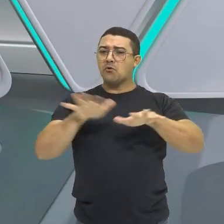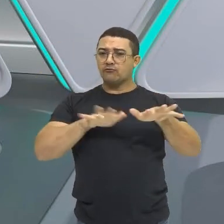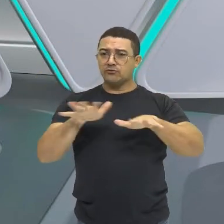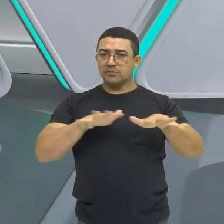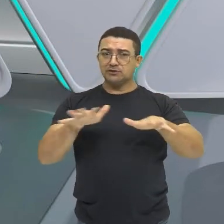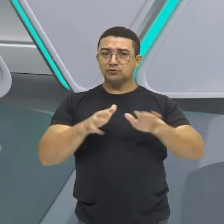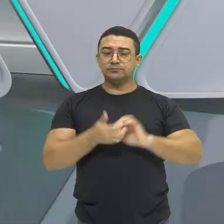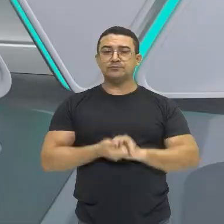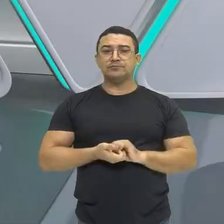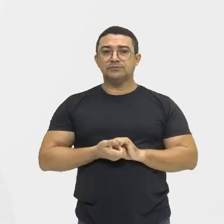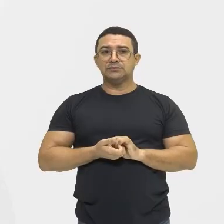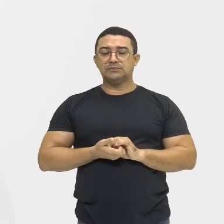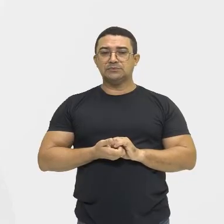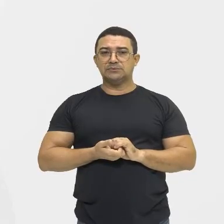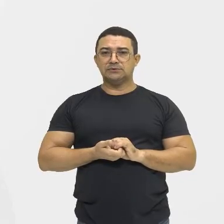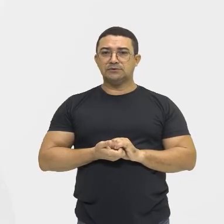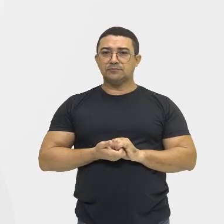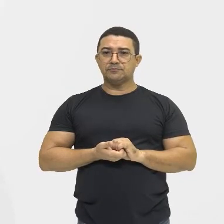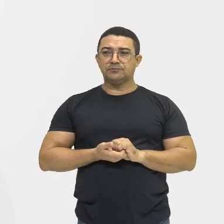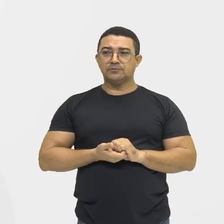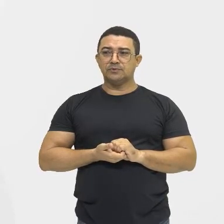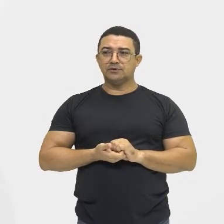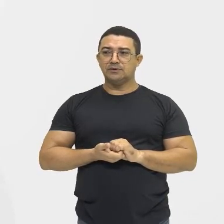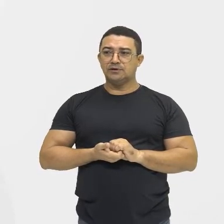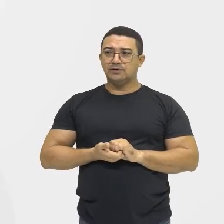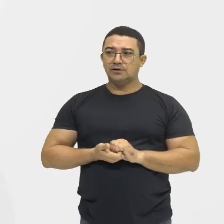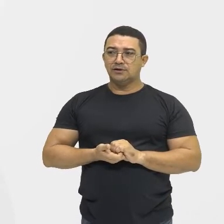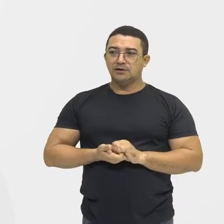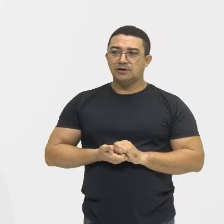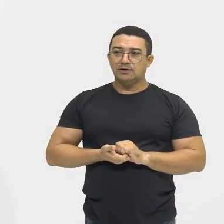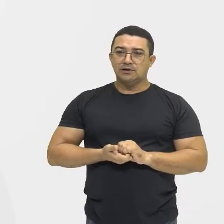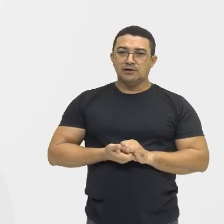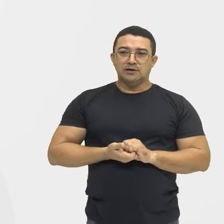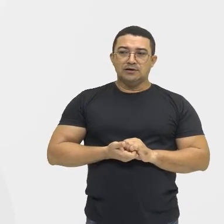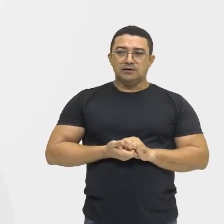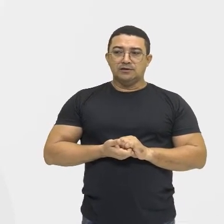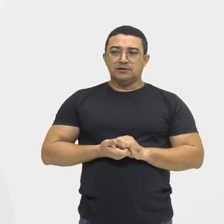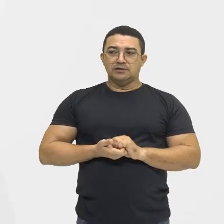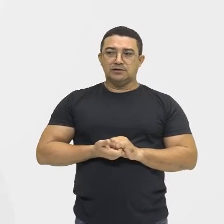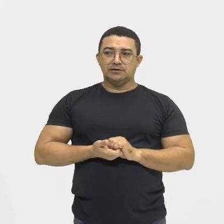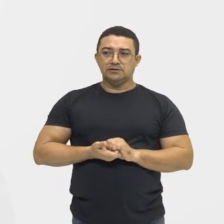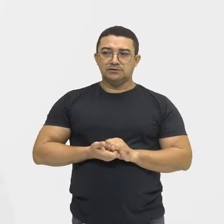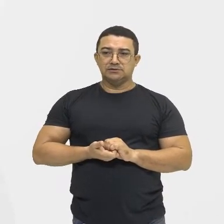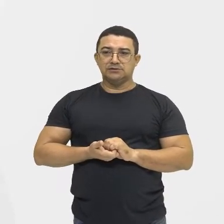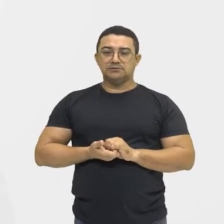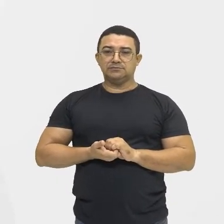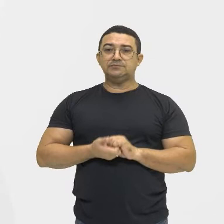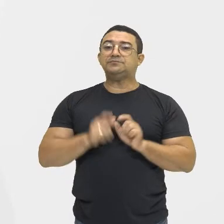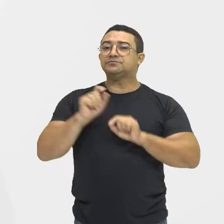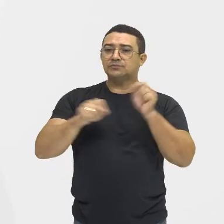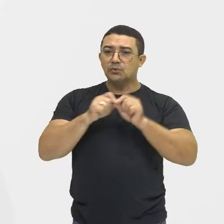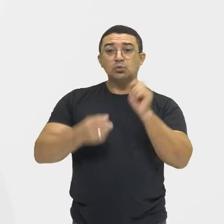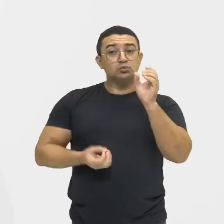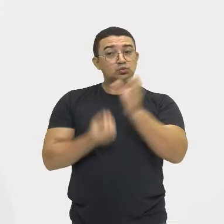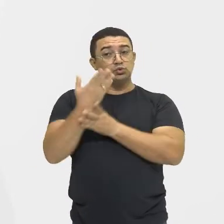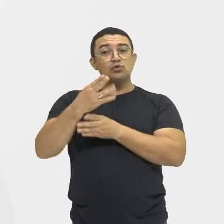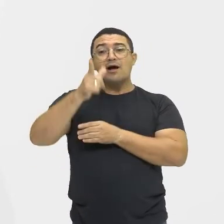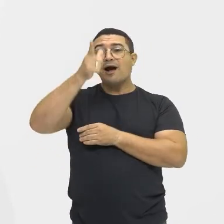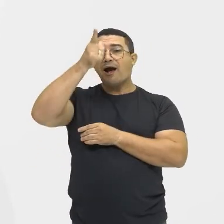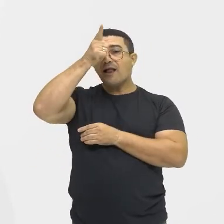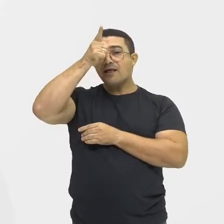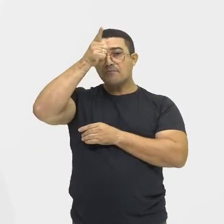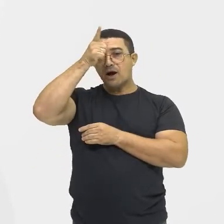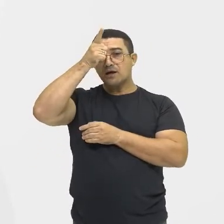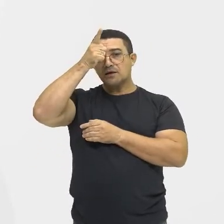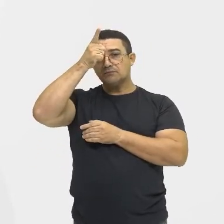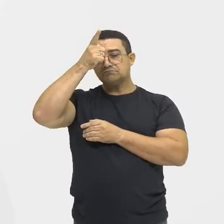o expressionismo. Vamos ver? Então, o movimento artístico originado na Alemanha por volta de